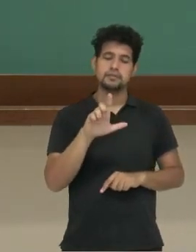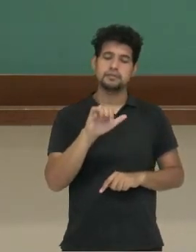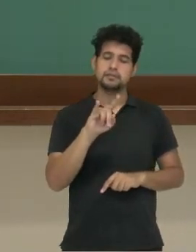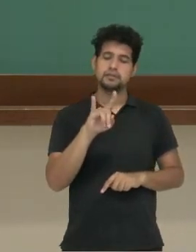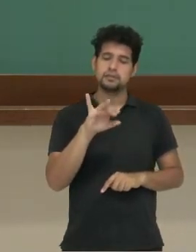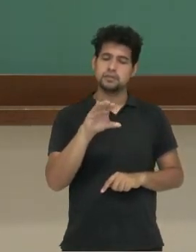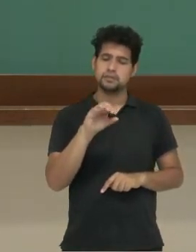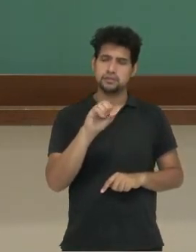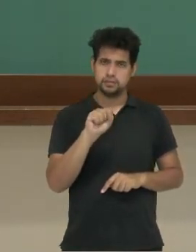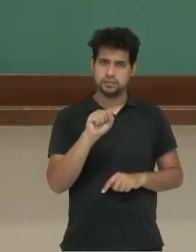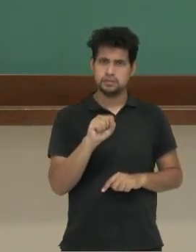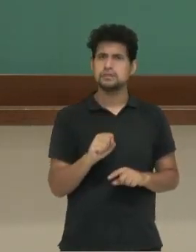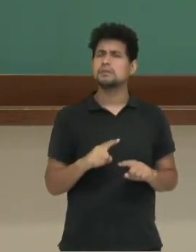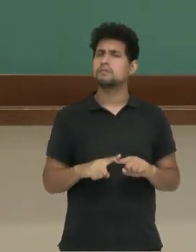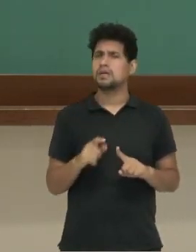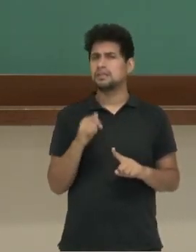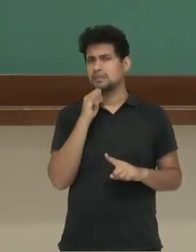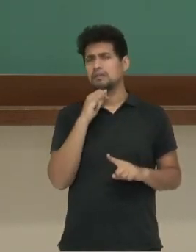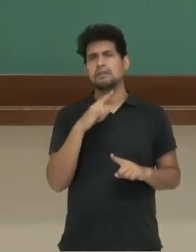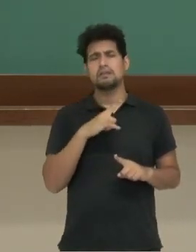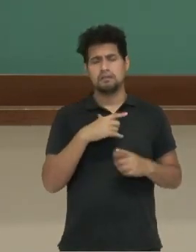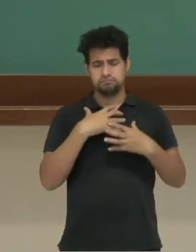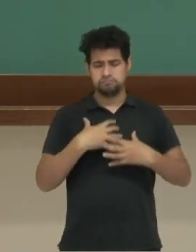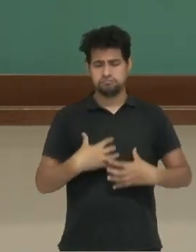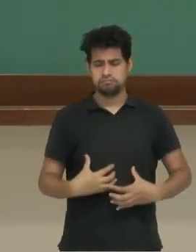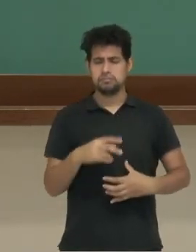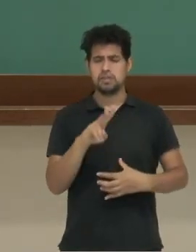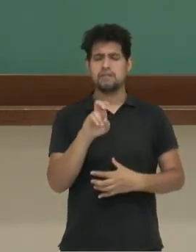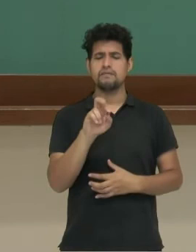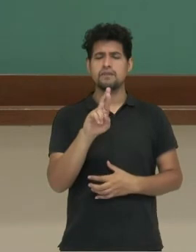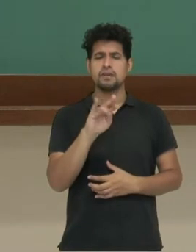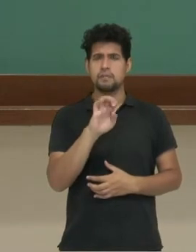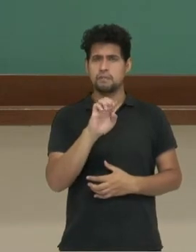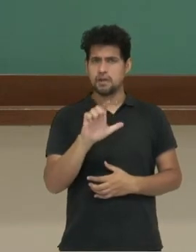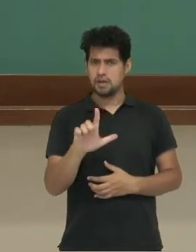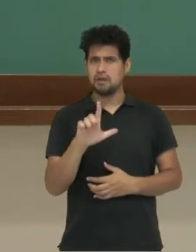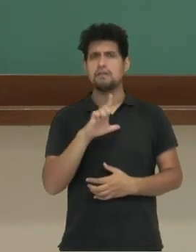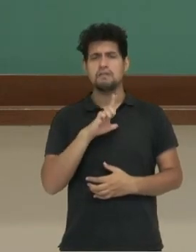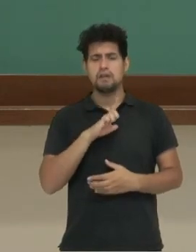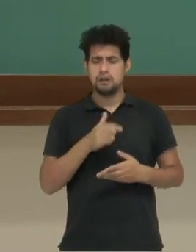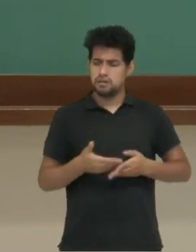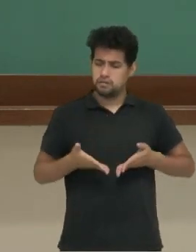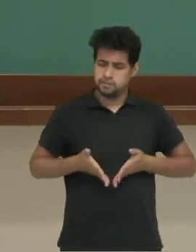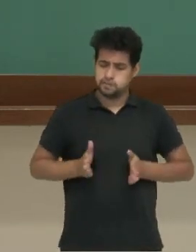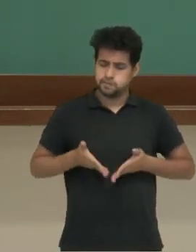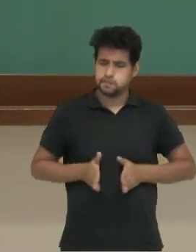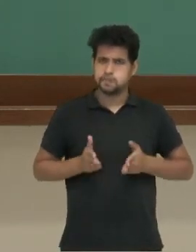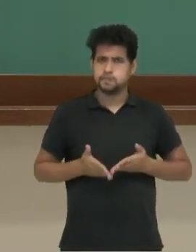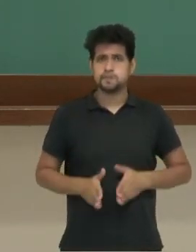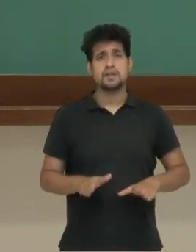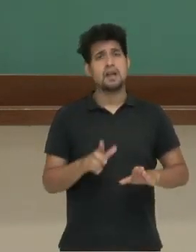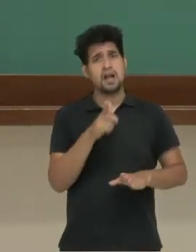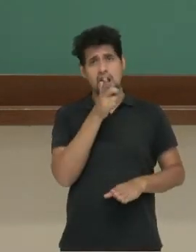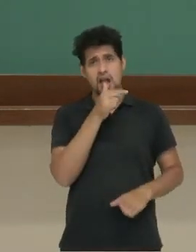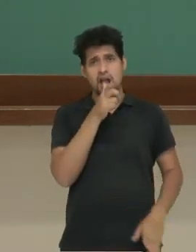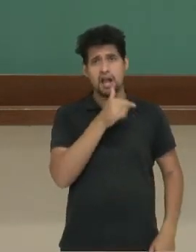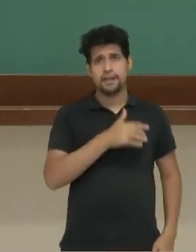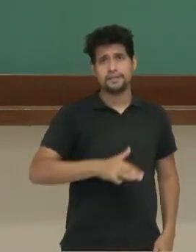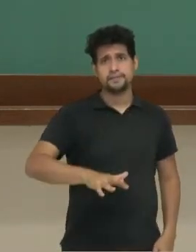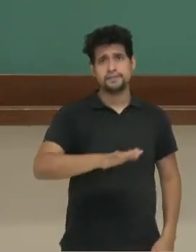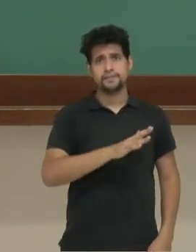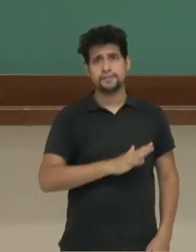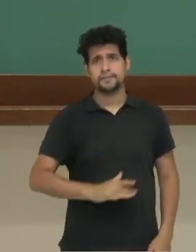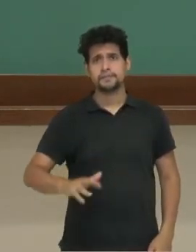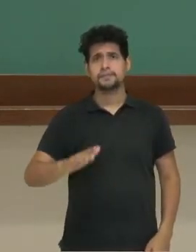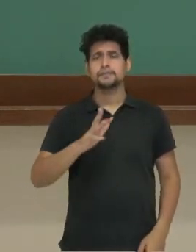ok? Então, como tem coluna vertebral, passa uma parte, né, vai se reproduzir de preferência na água, ela